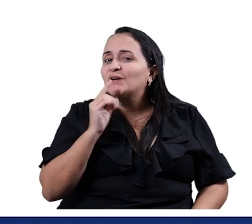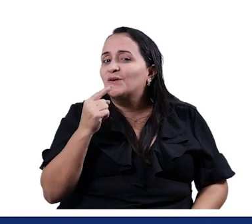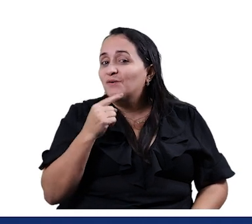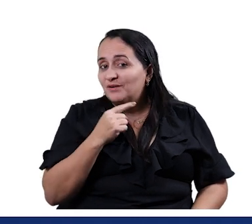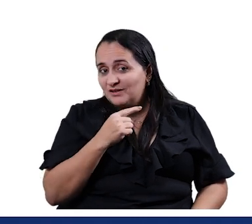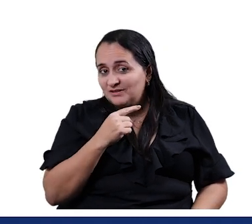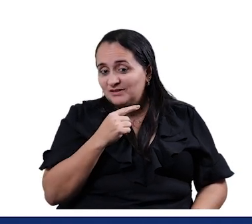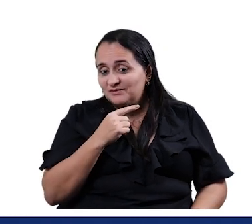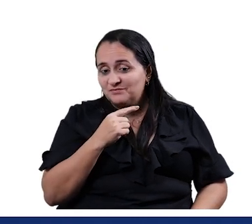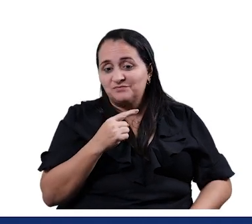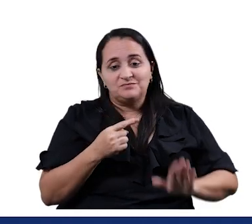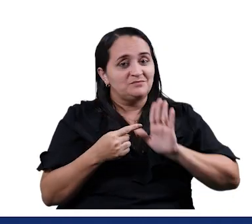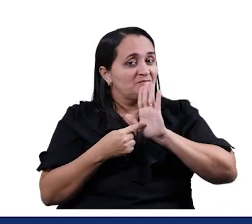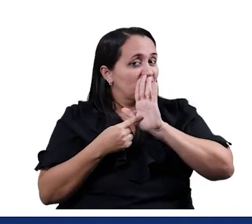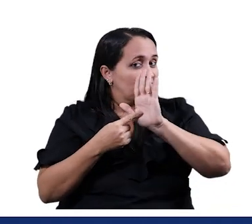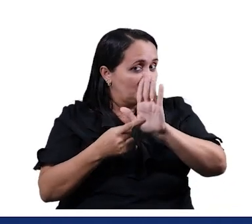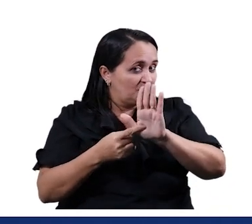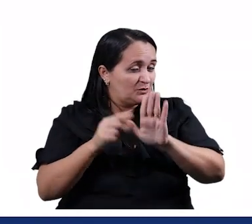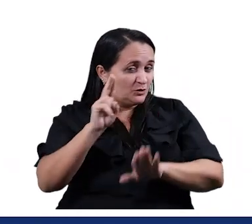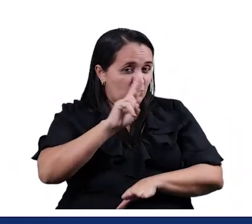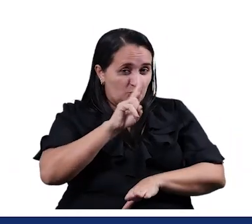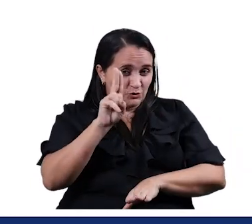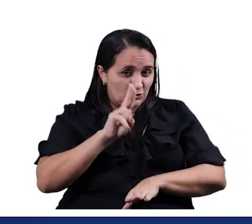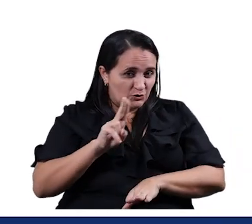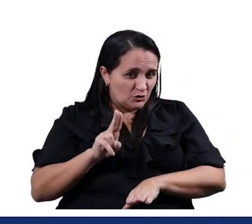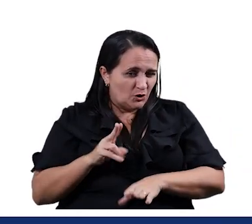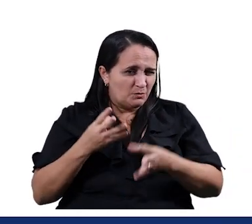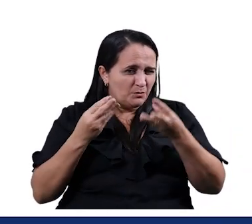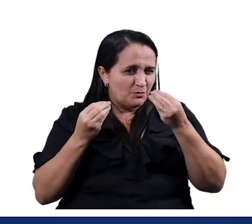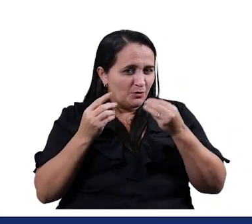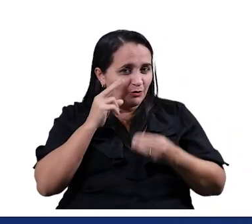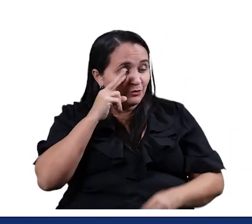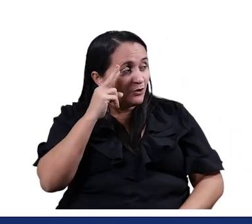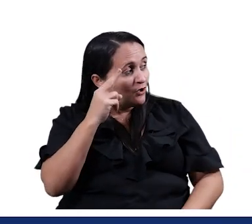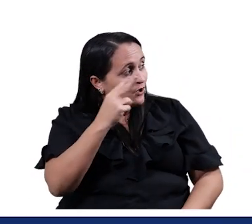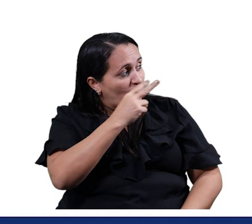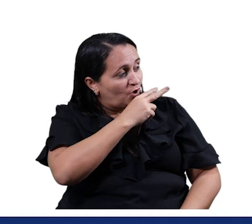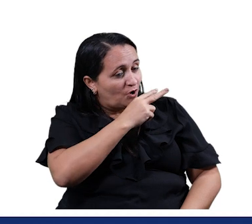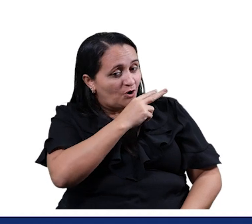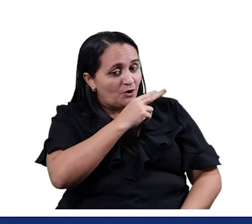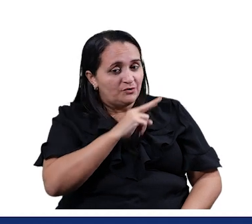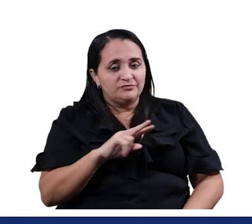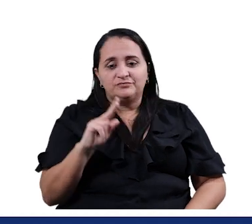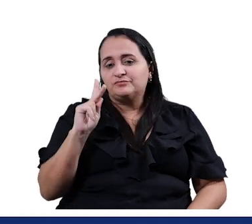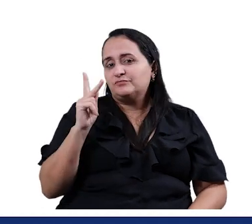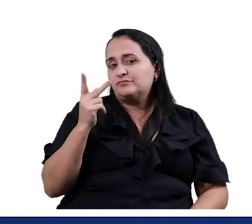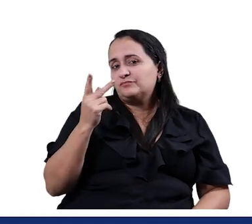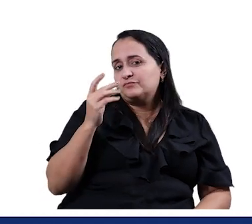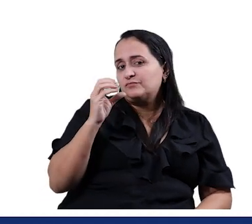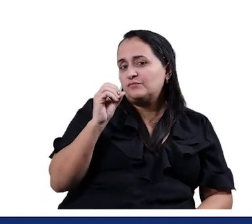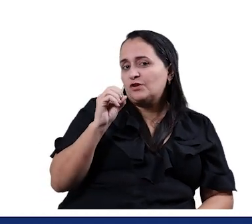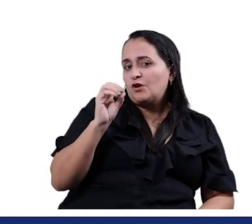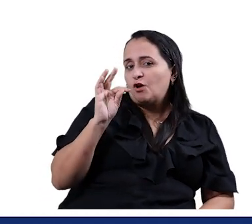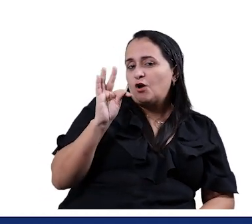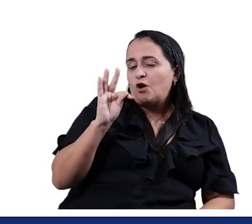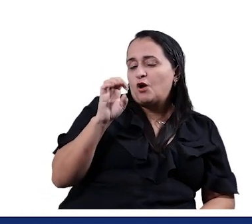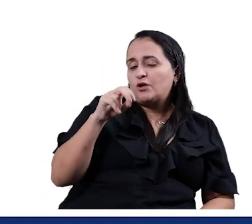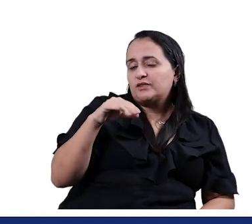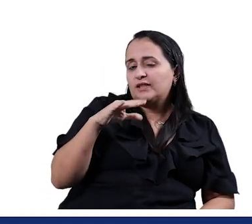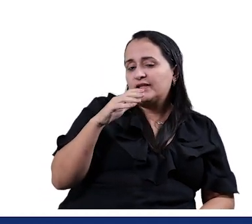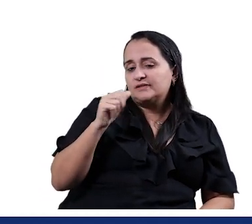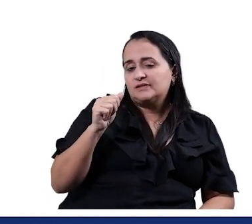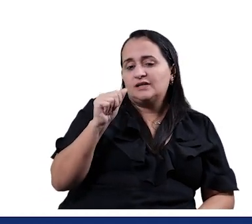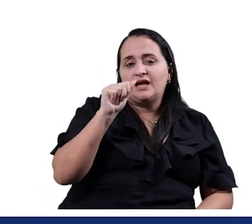uma lista cheia de nomes, olha aí. A nossa lista tem Hortência,